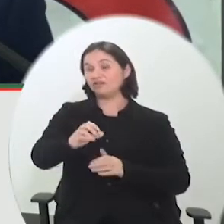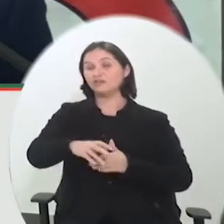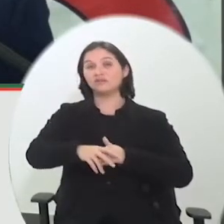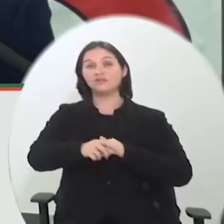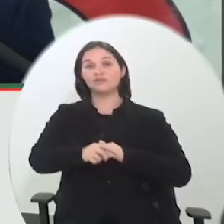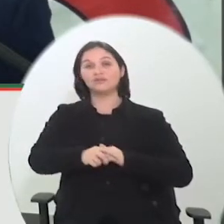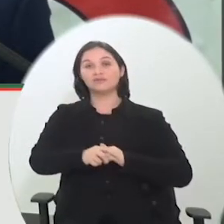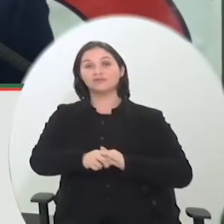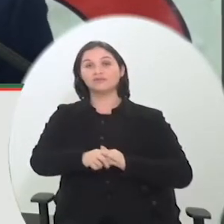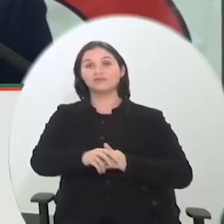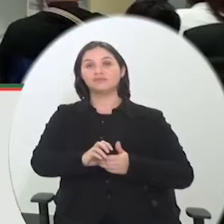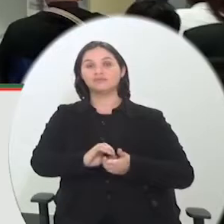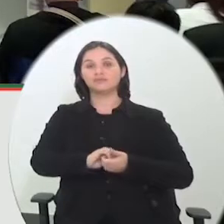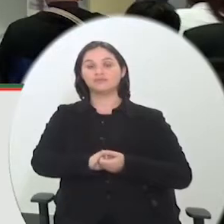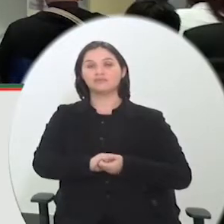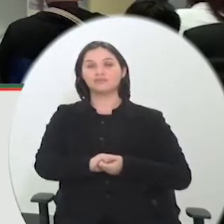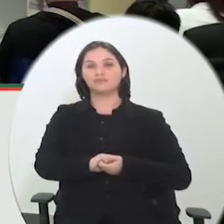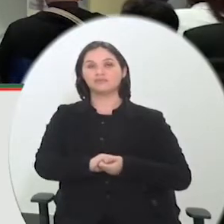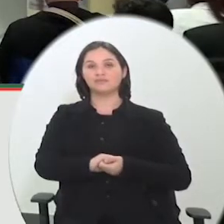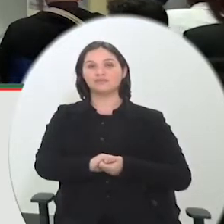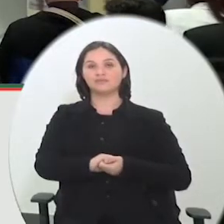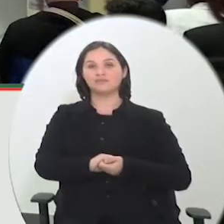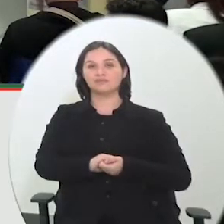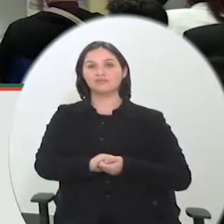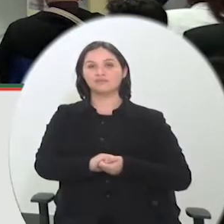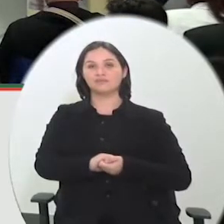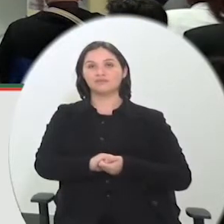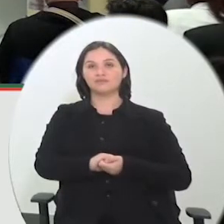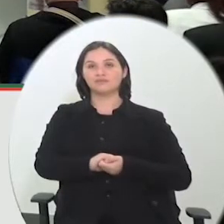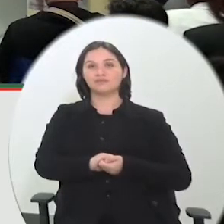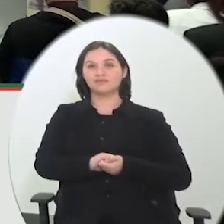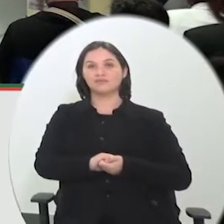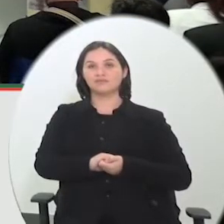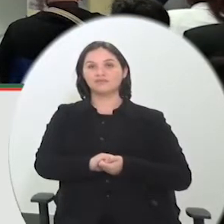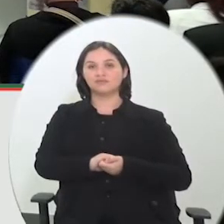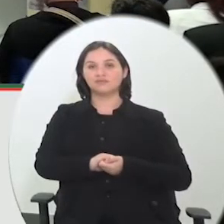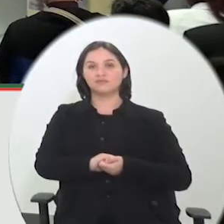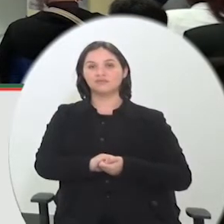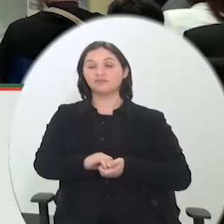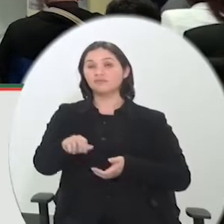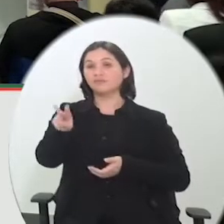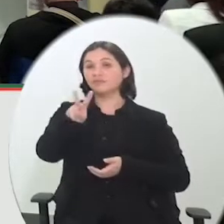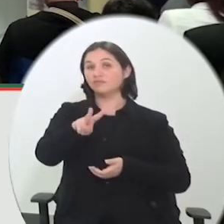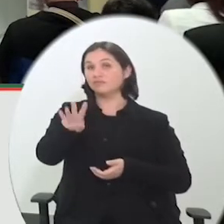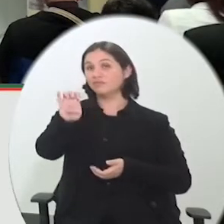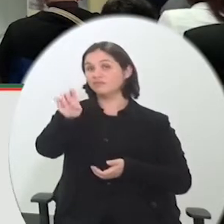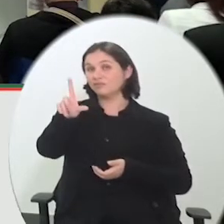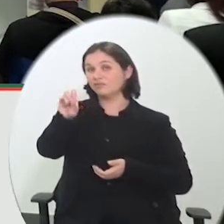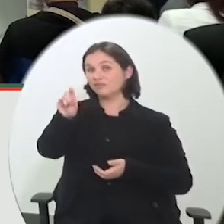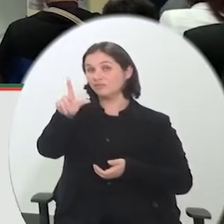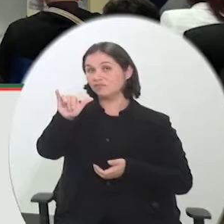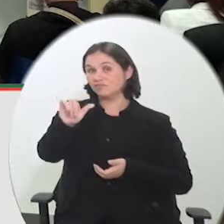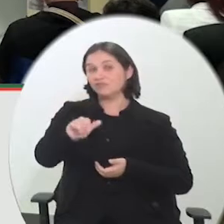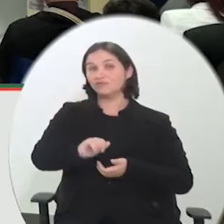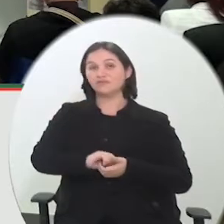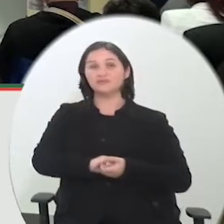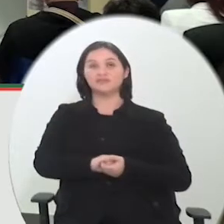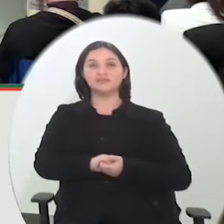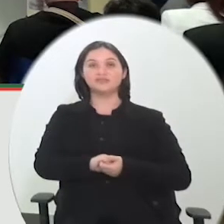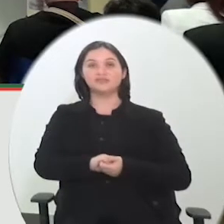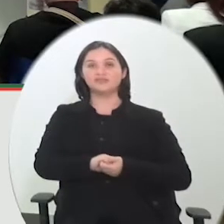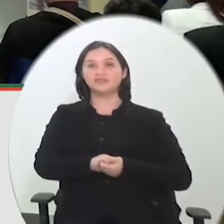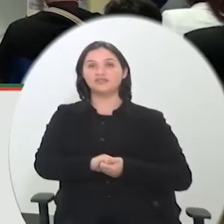cumprimento todos os vereadores aqui presentes, em especial o vereador Tita Belloli, autor da proposta de tão importante